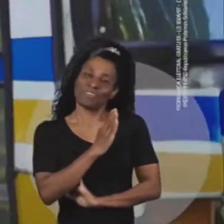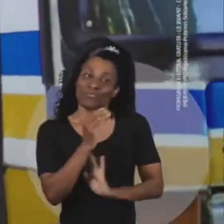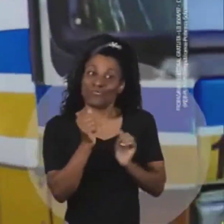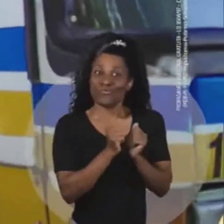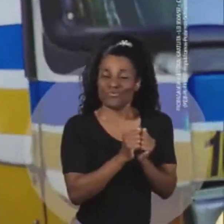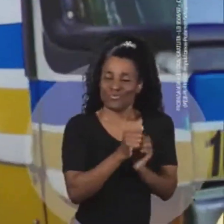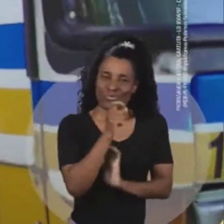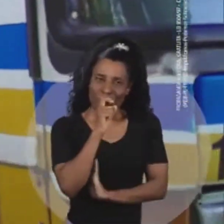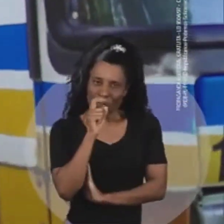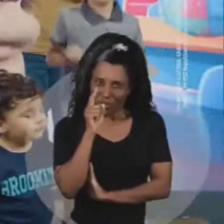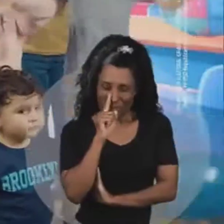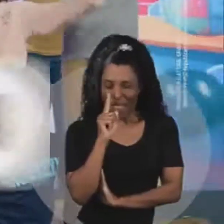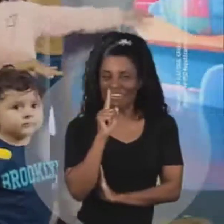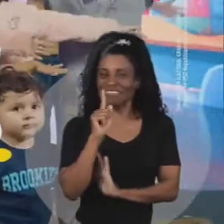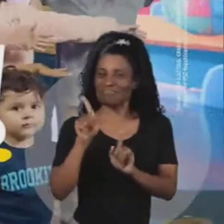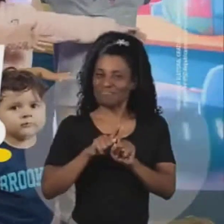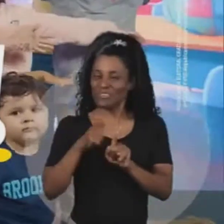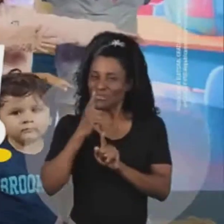seus acompanhantes.